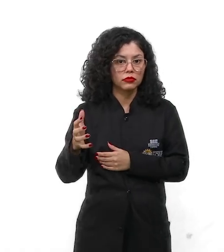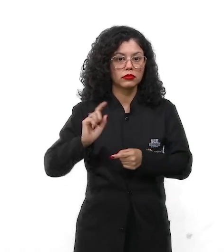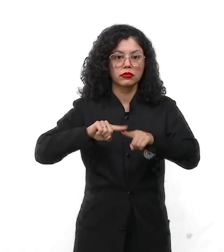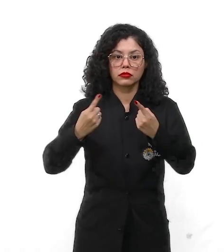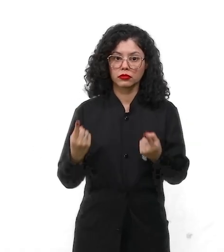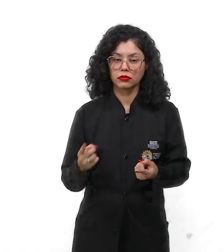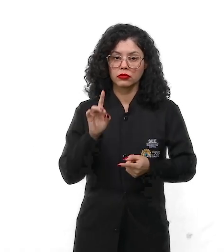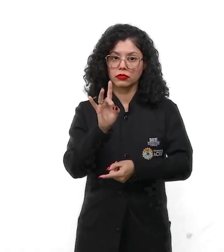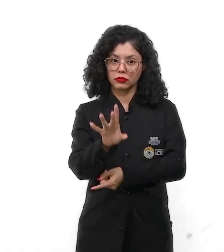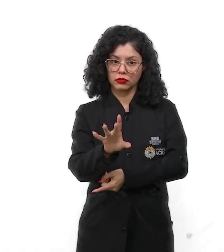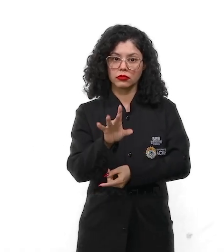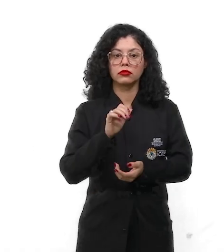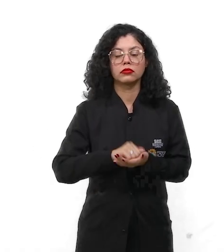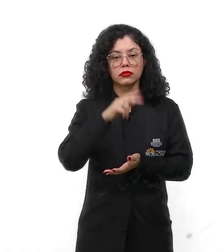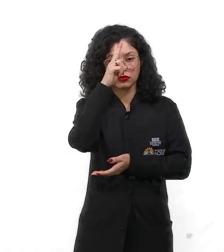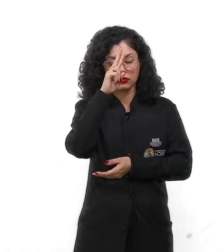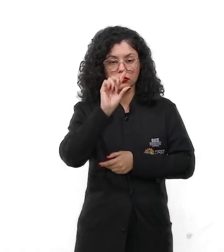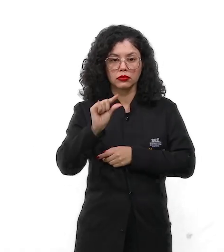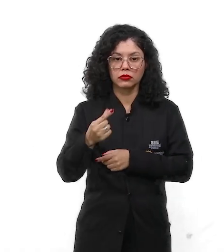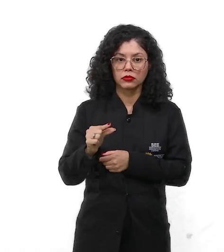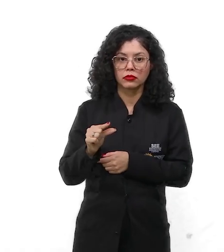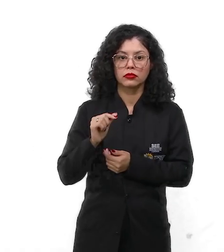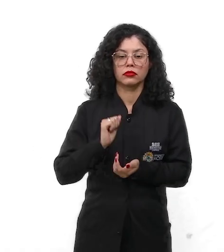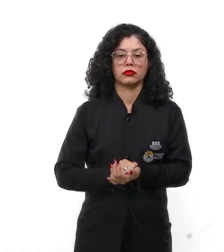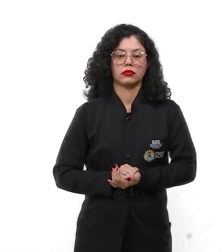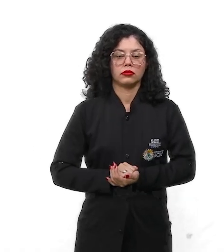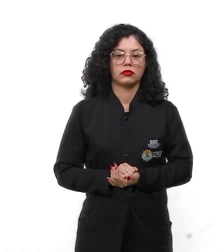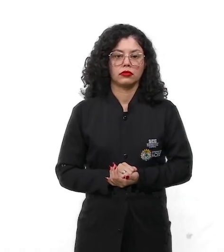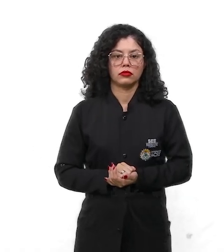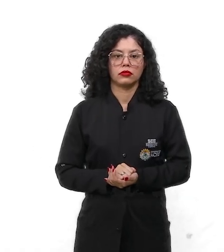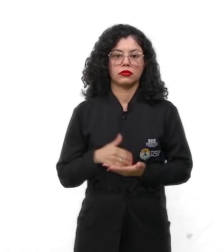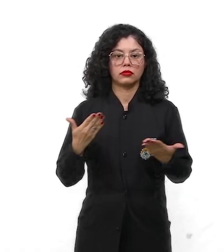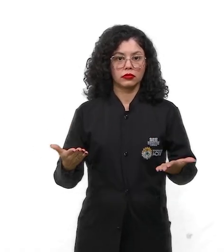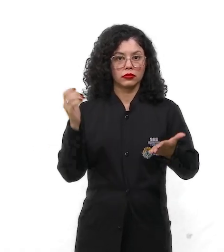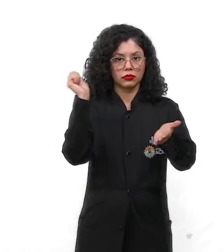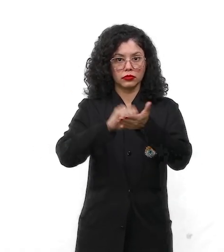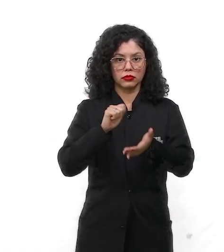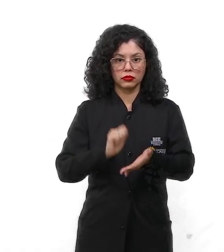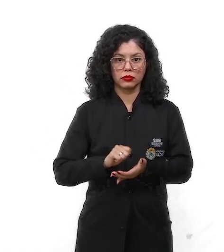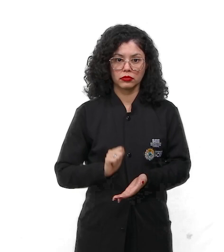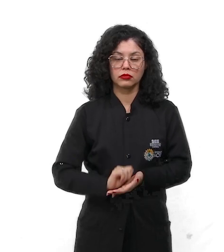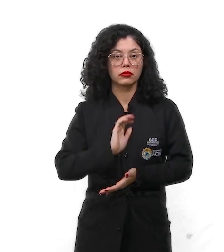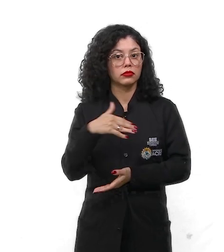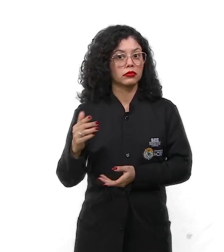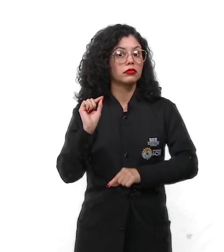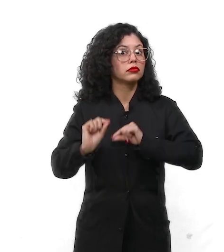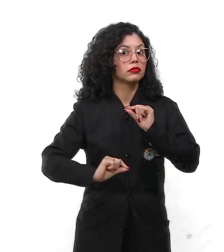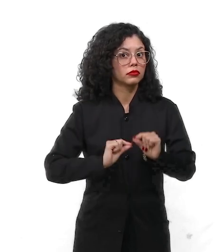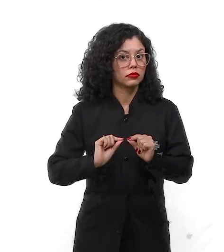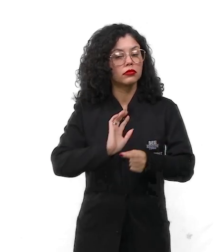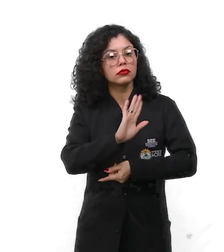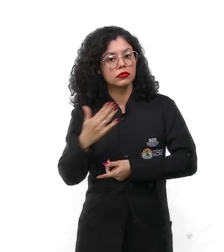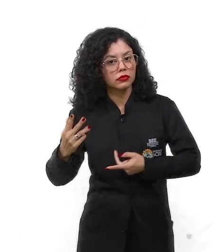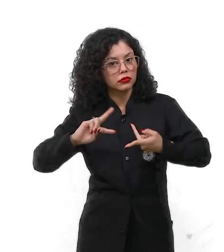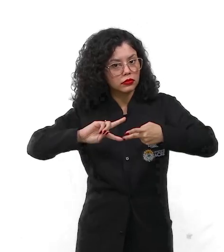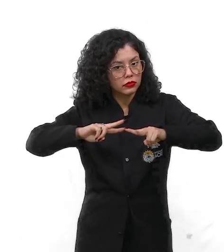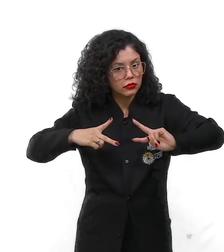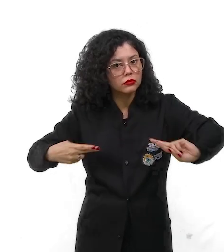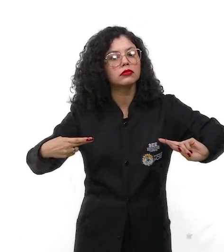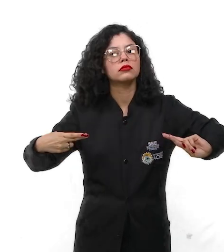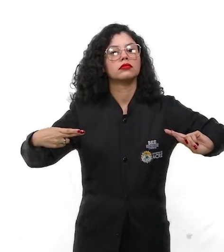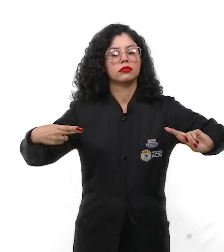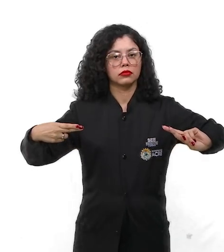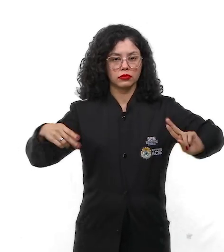Só lembrando um pouquinho, pessoal, o que é transcrição? É quando o DNA ele